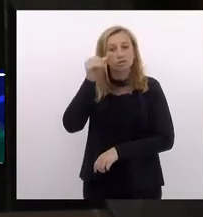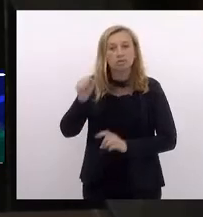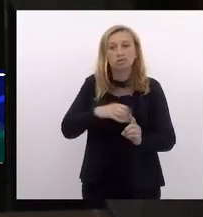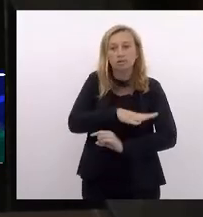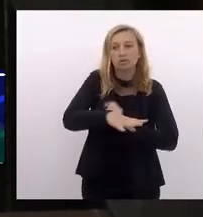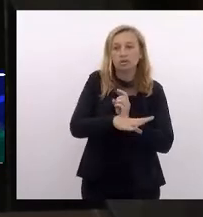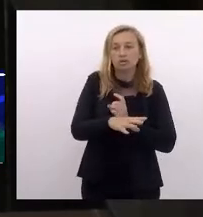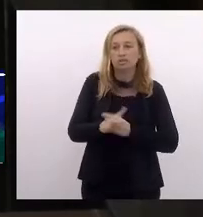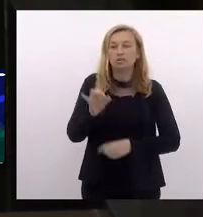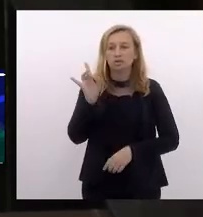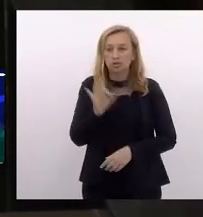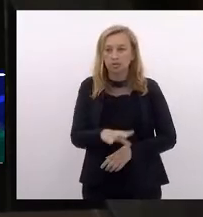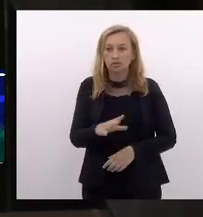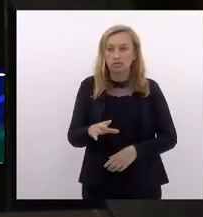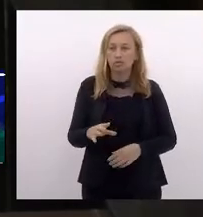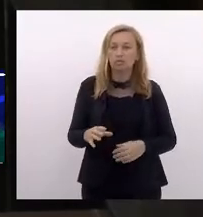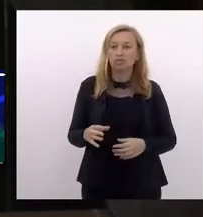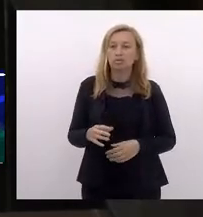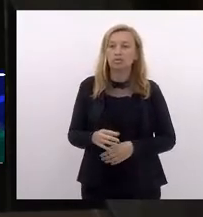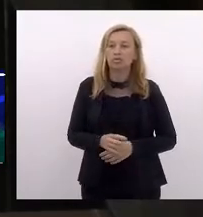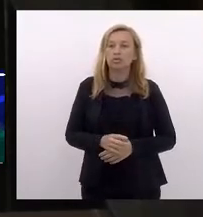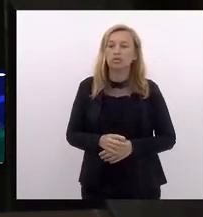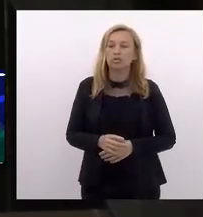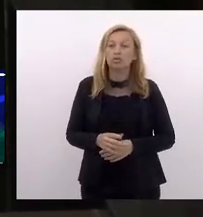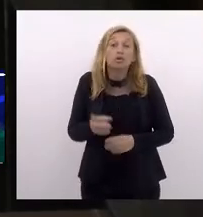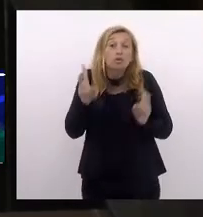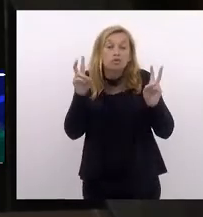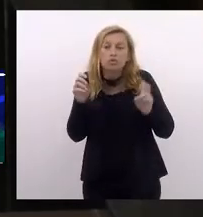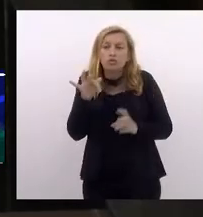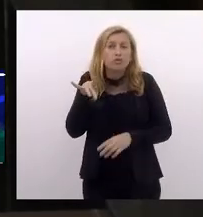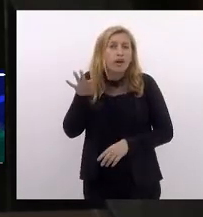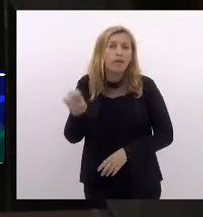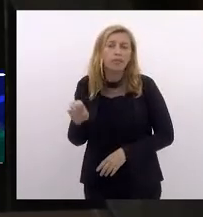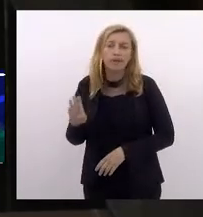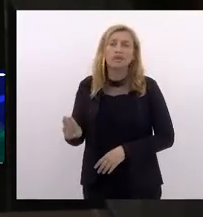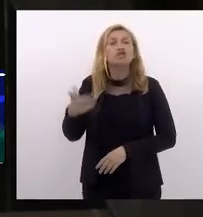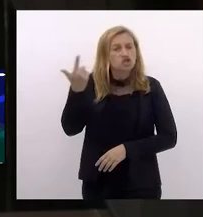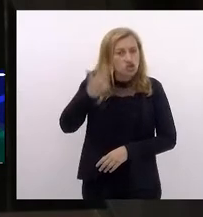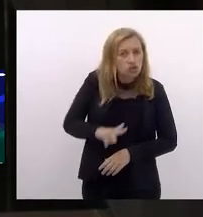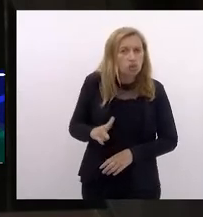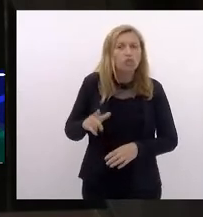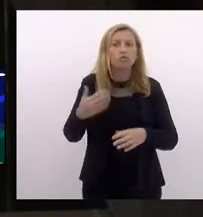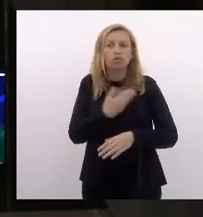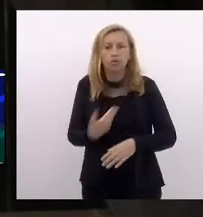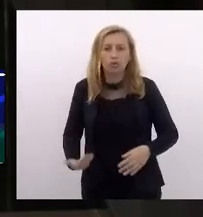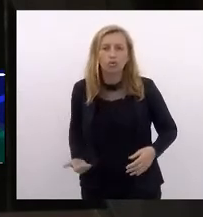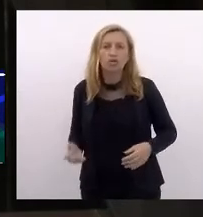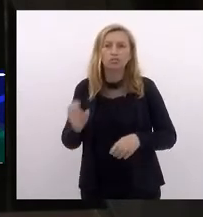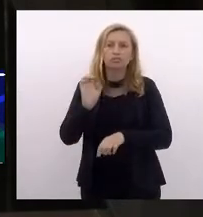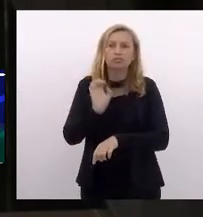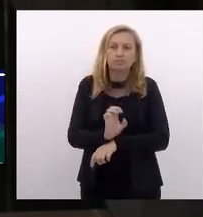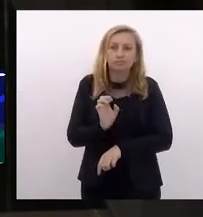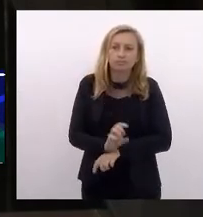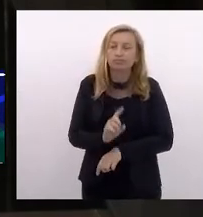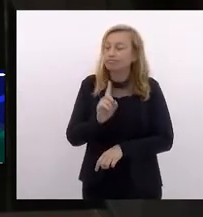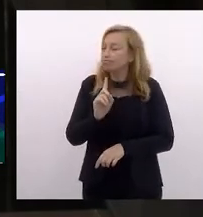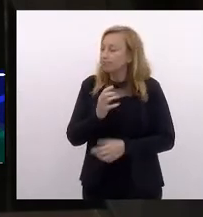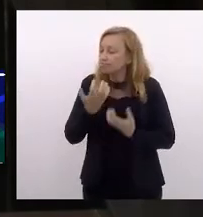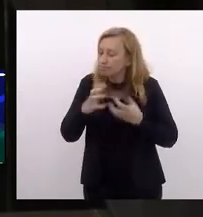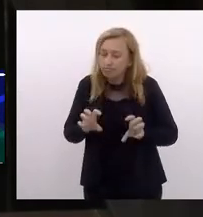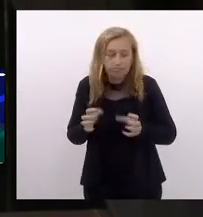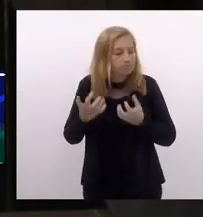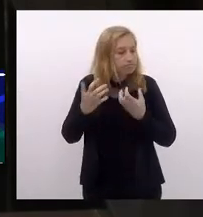Deputado Flávio serafini presidente da Comissão de educação a questão do fundeb de um novo Governo do Estado insiste Ah